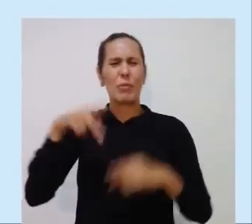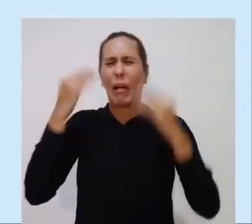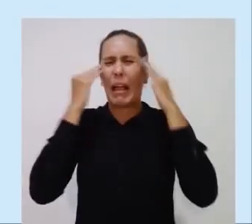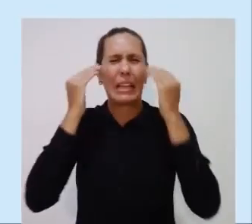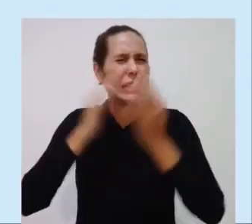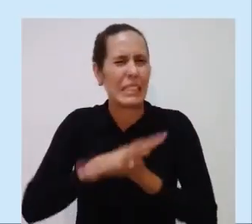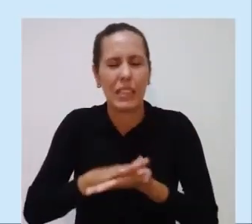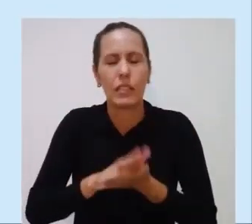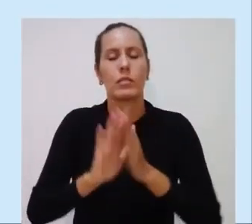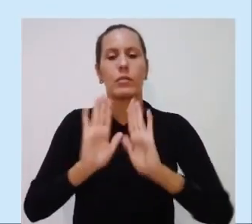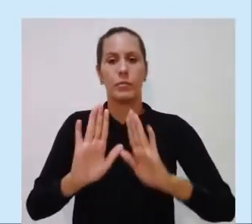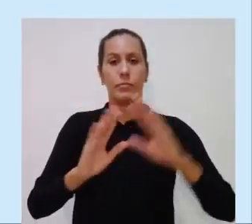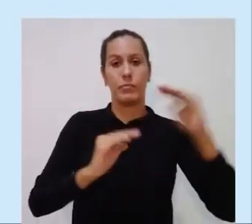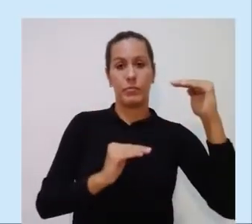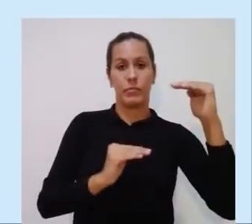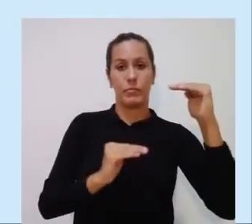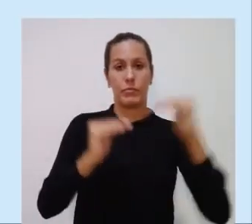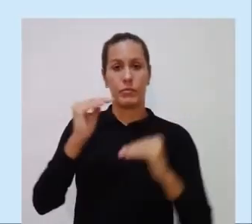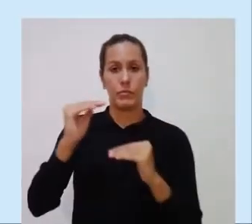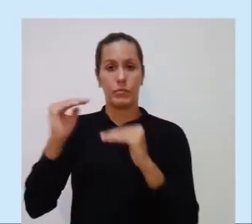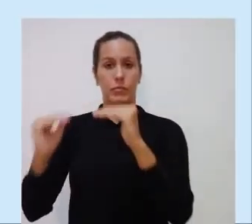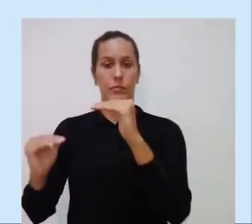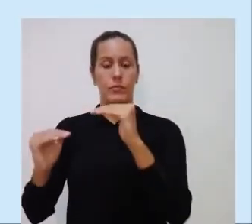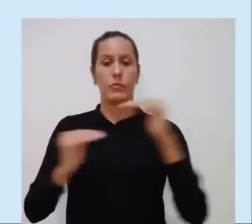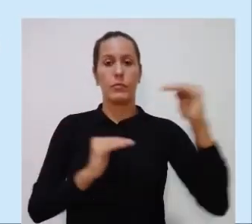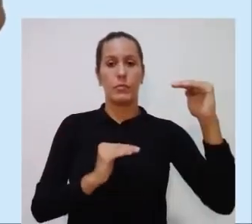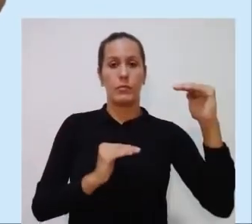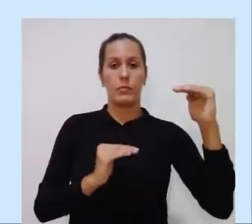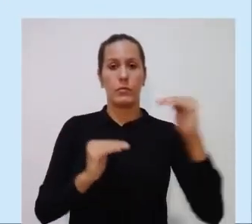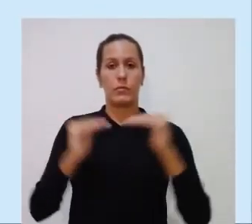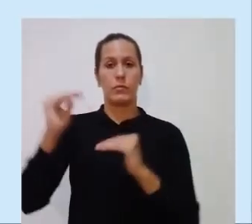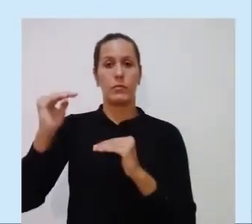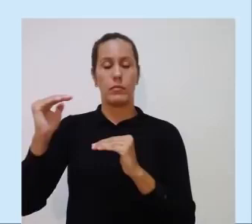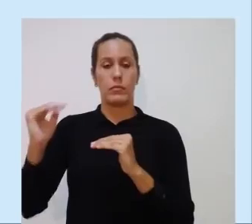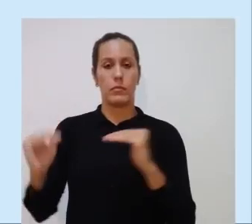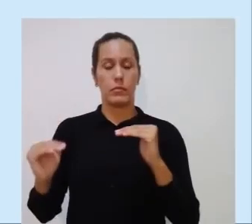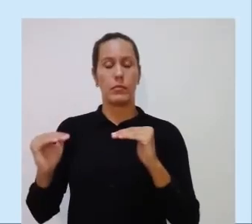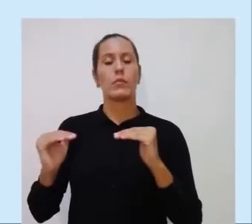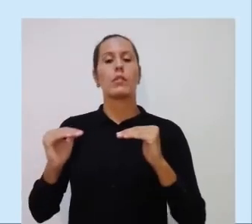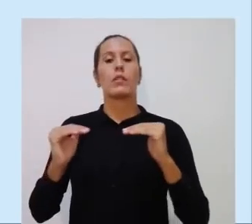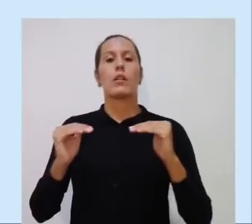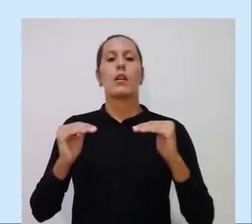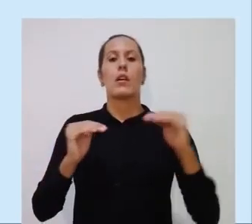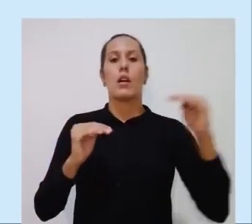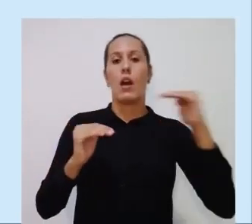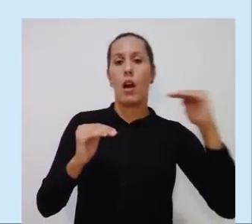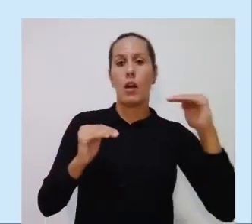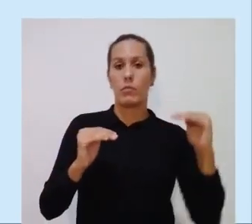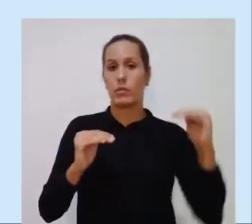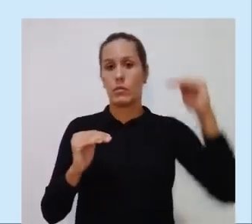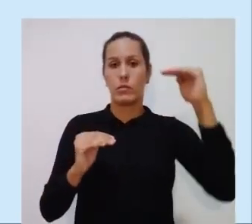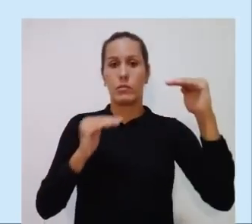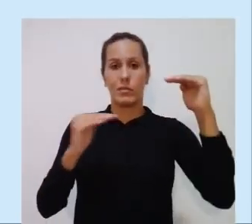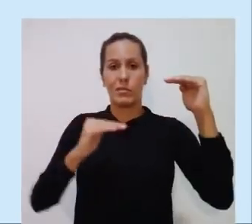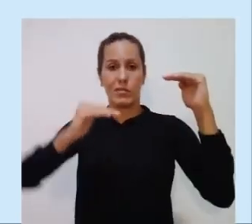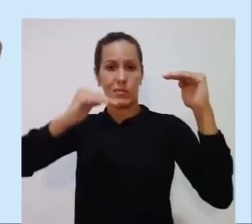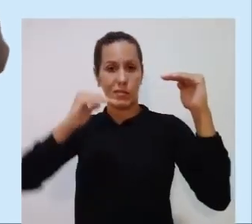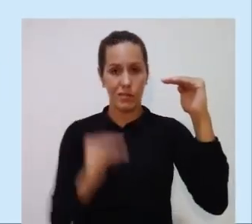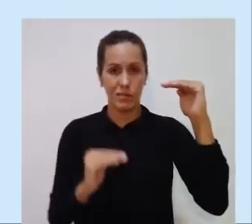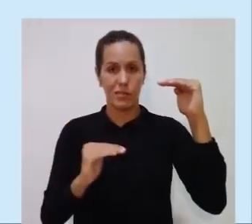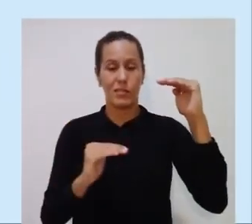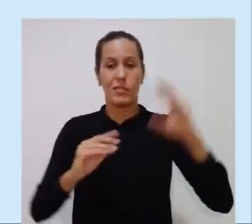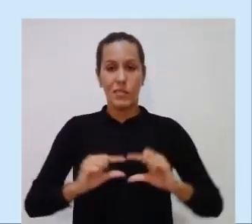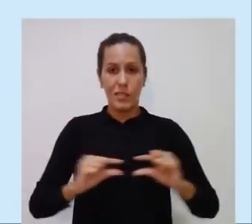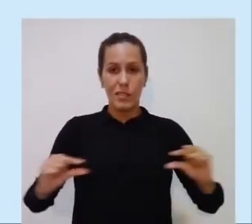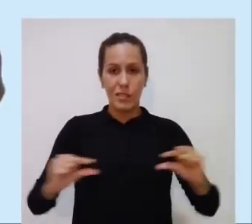professor, não entendi nada. Rost-Graben vai ser a parte mais elevada, Graben vai ser a parte mais rebaixada